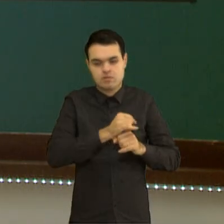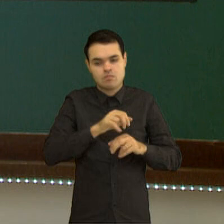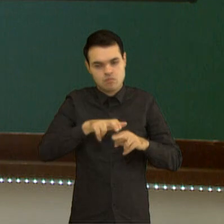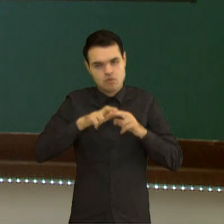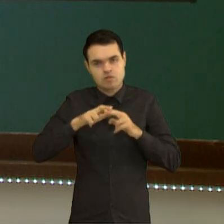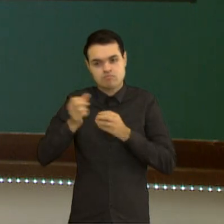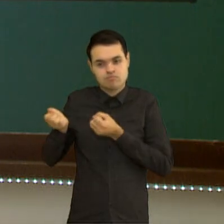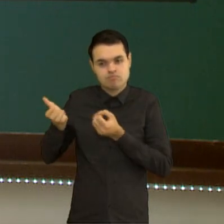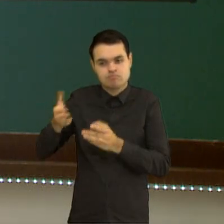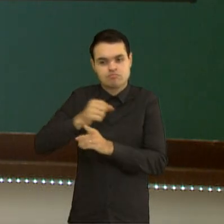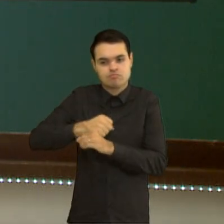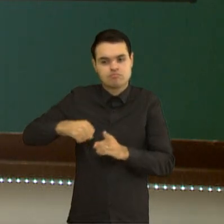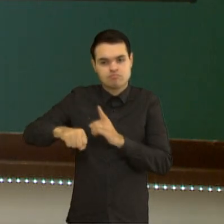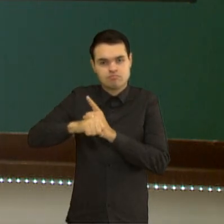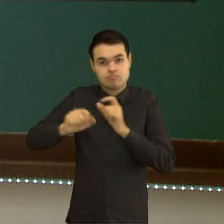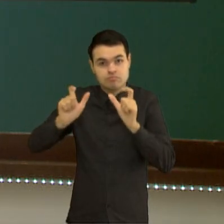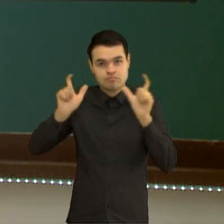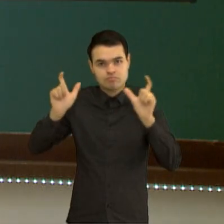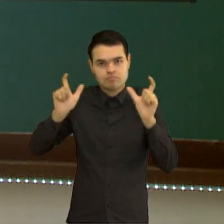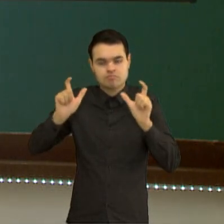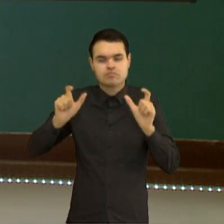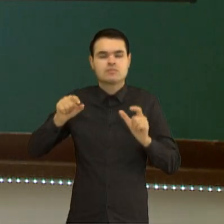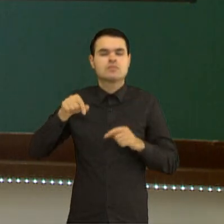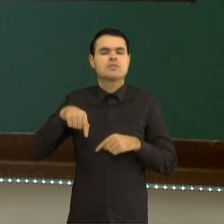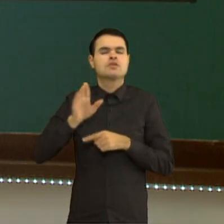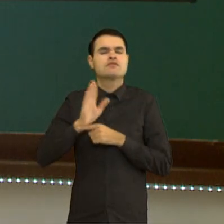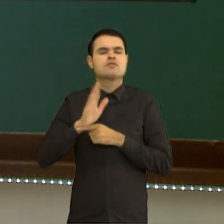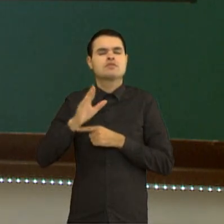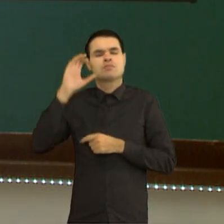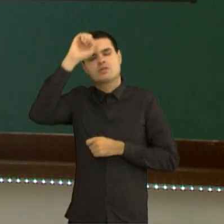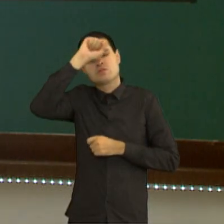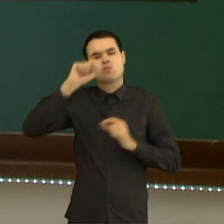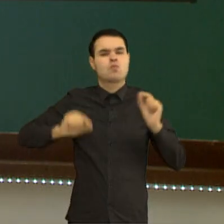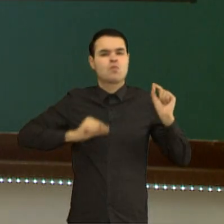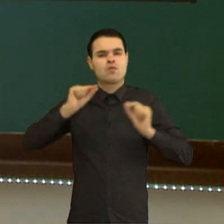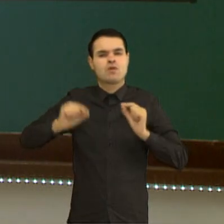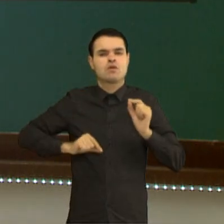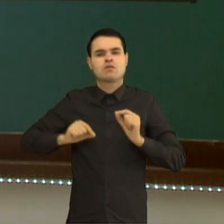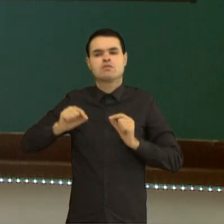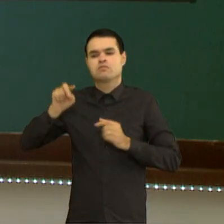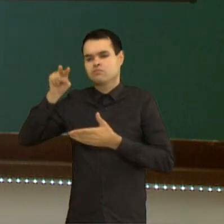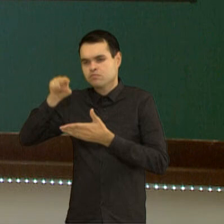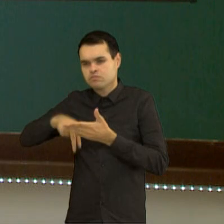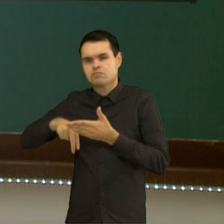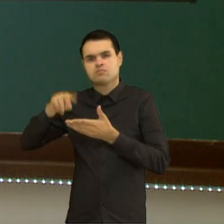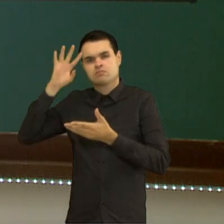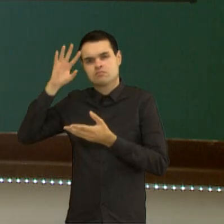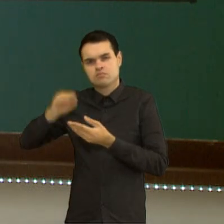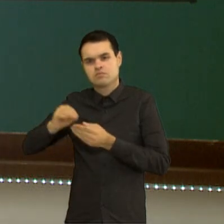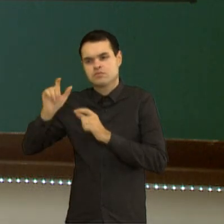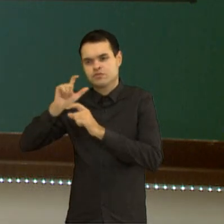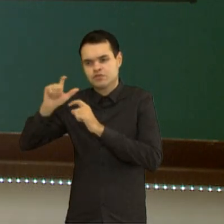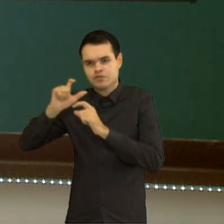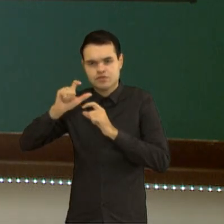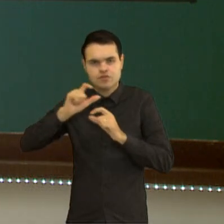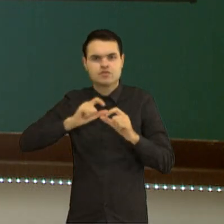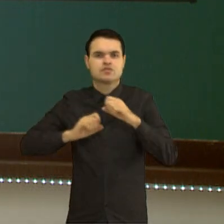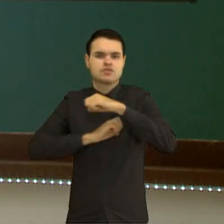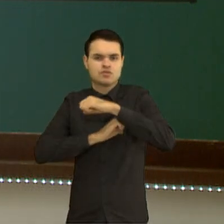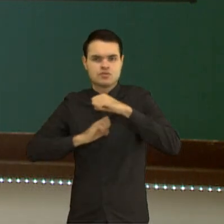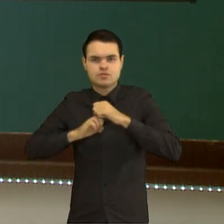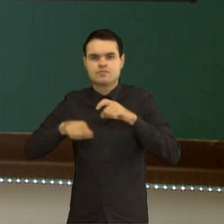população. E o que aprendemos nesse vídeo? Lemos e interpretamos tiras, analisamos a estrutura e